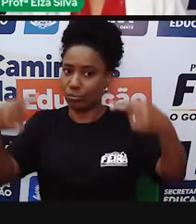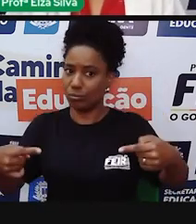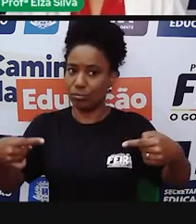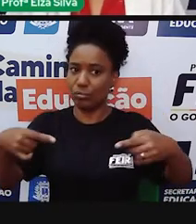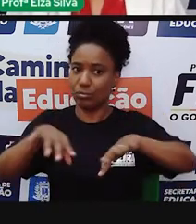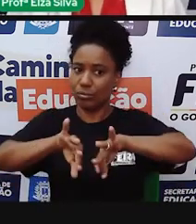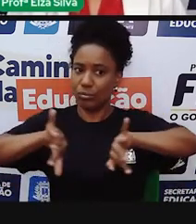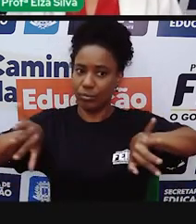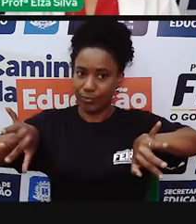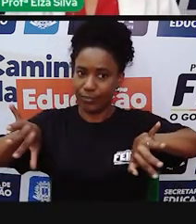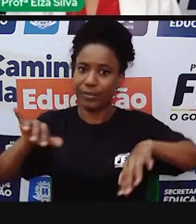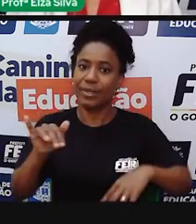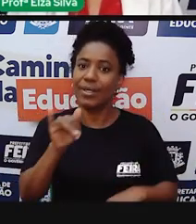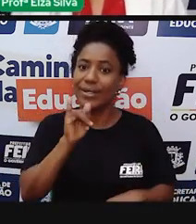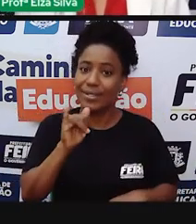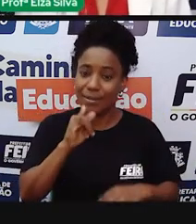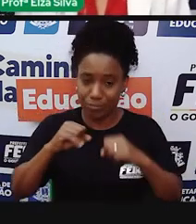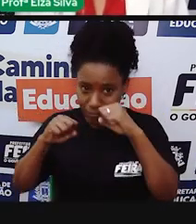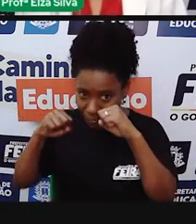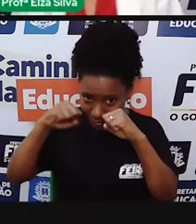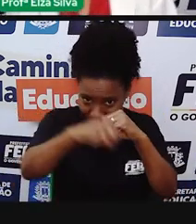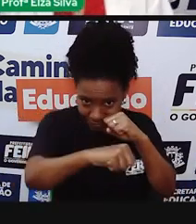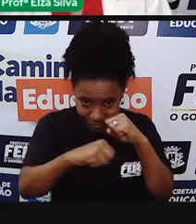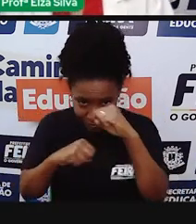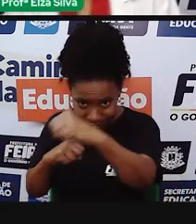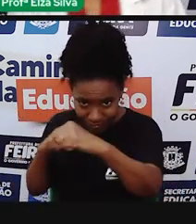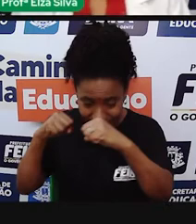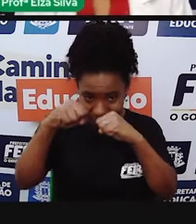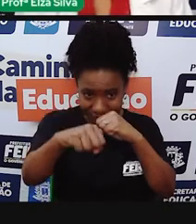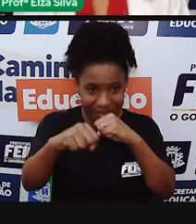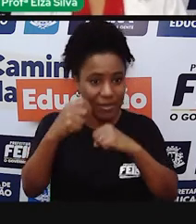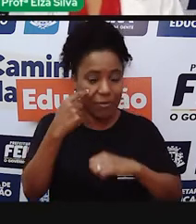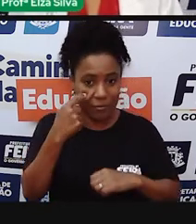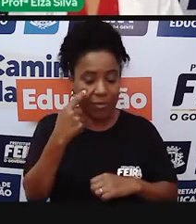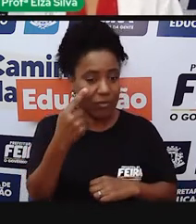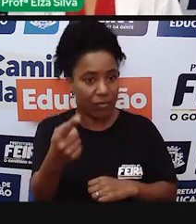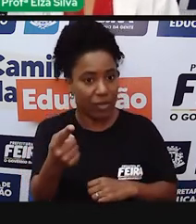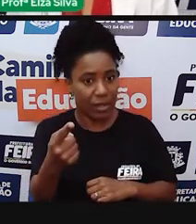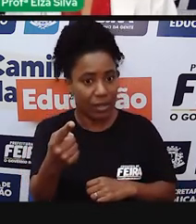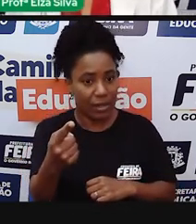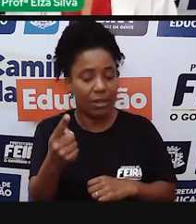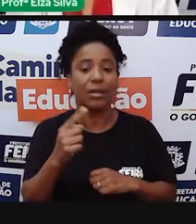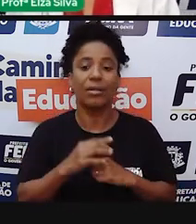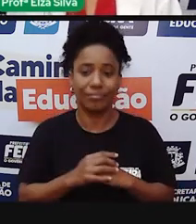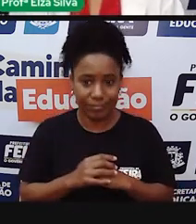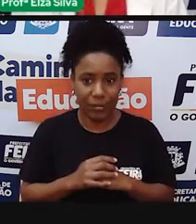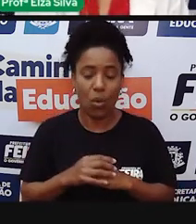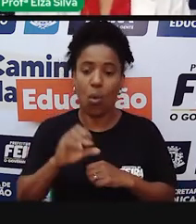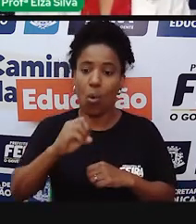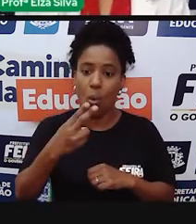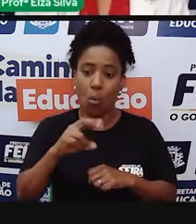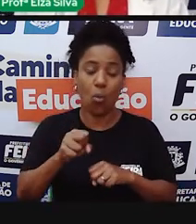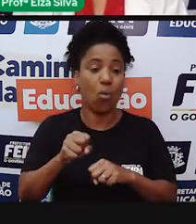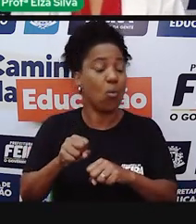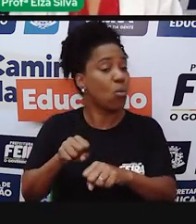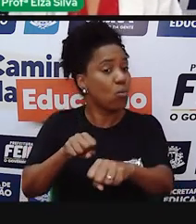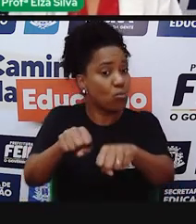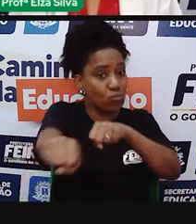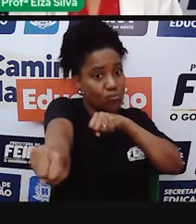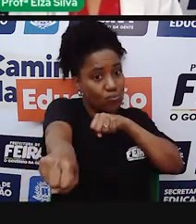Por exemplo, boxing, como vocês podem ver, espelhado na tela, judô, são